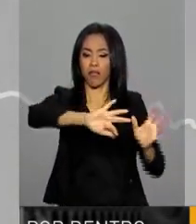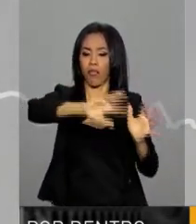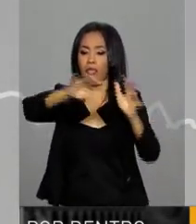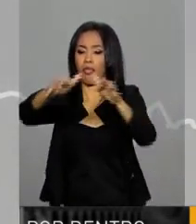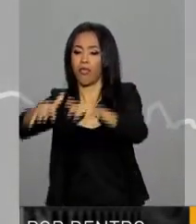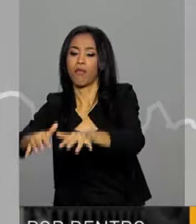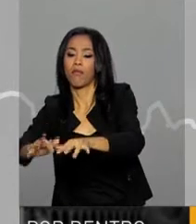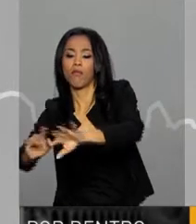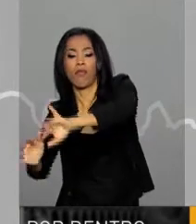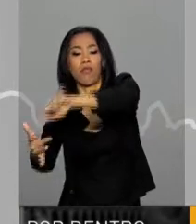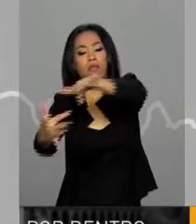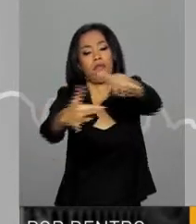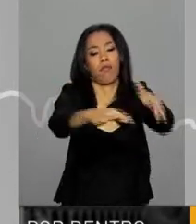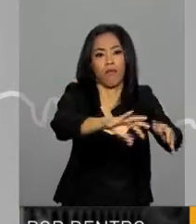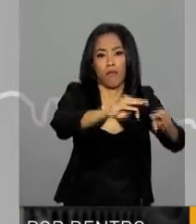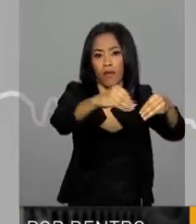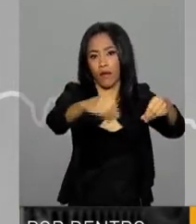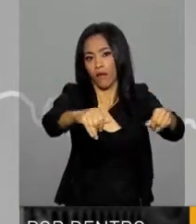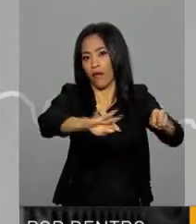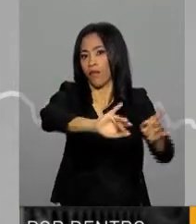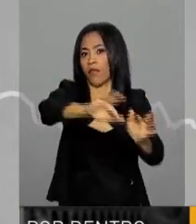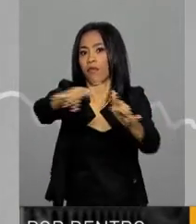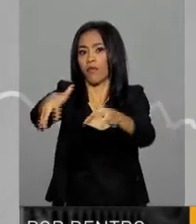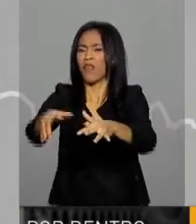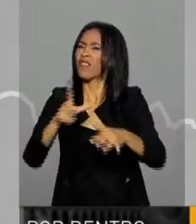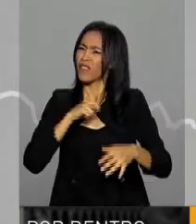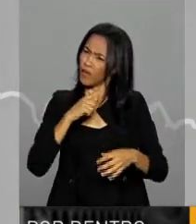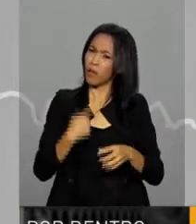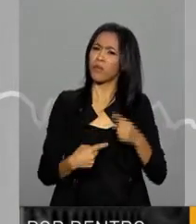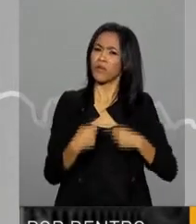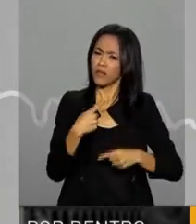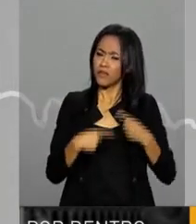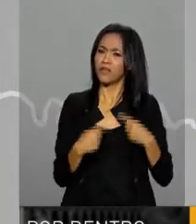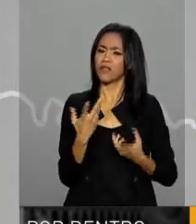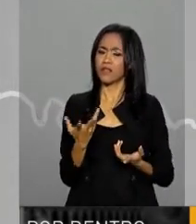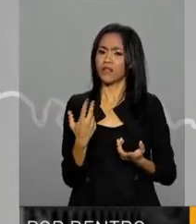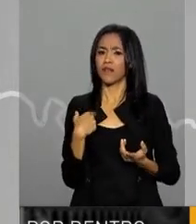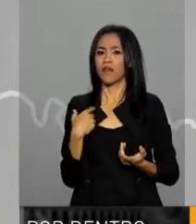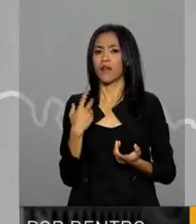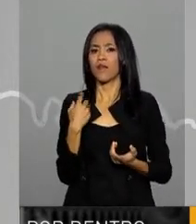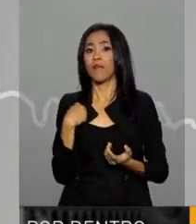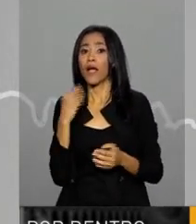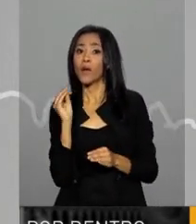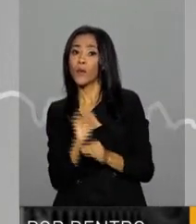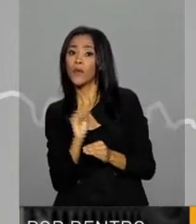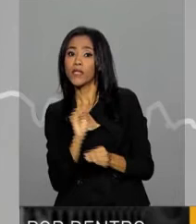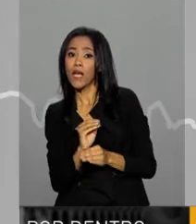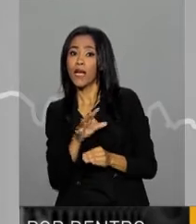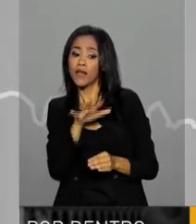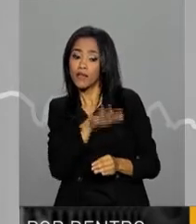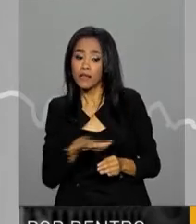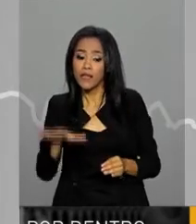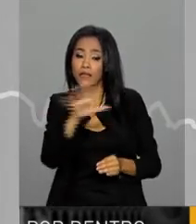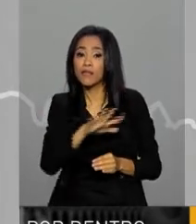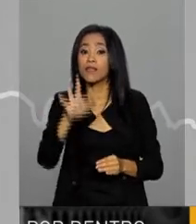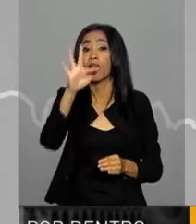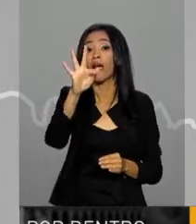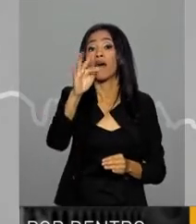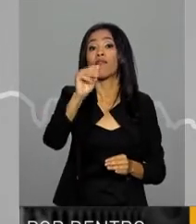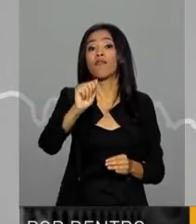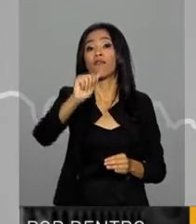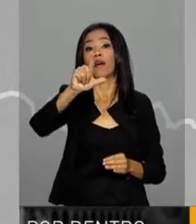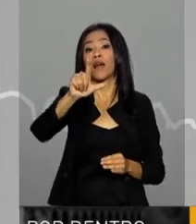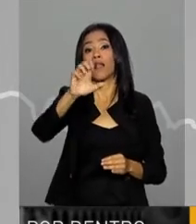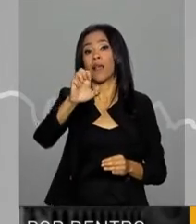é pontual com relação à apresentação desta palavra e principalmente do ponto mais oriental das